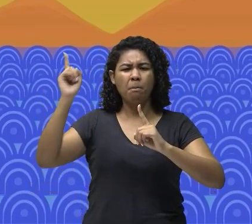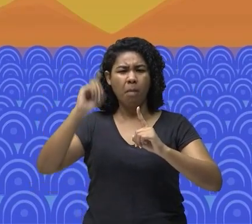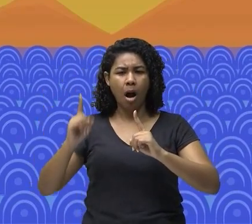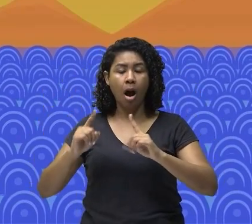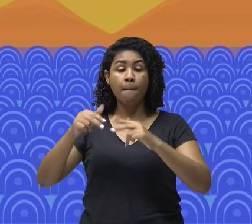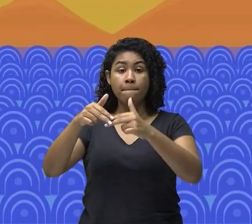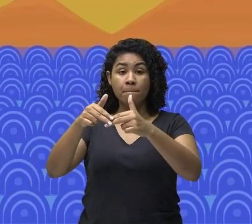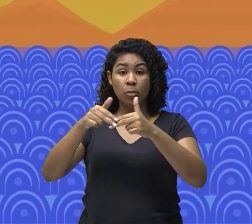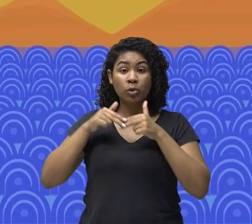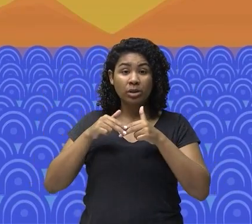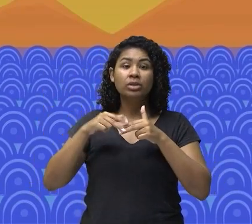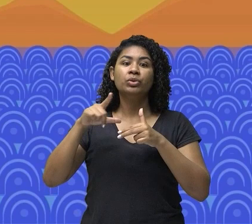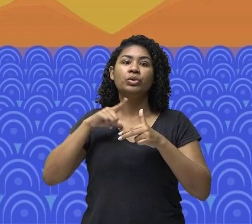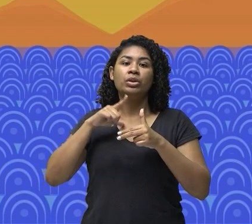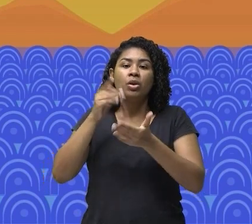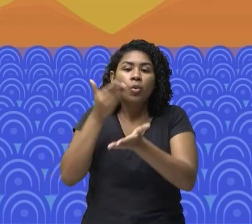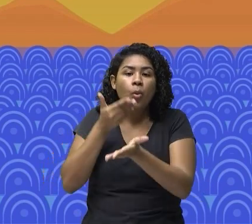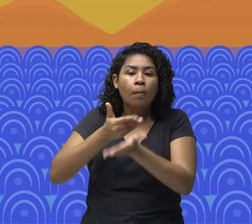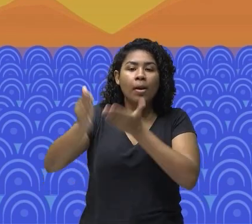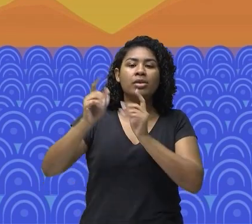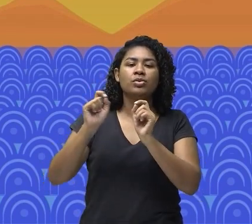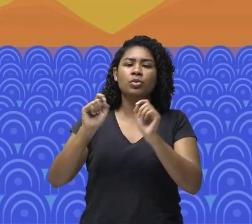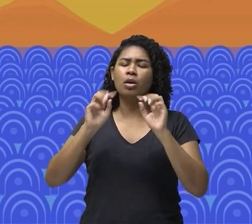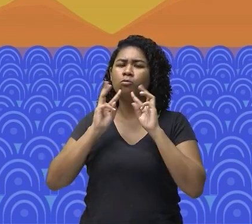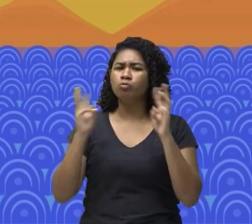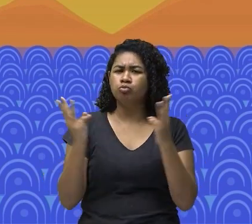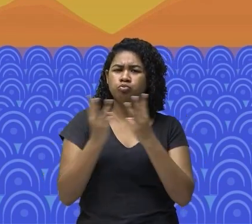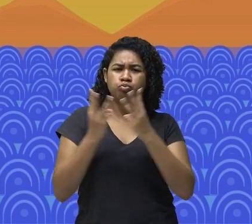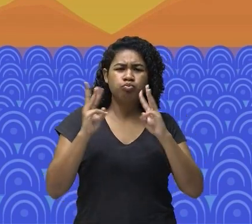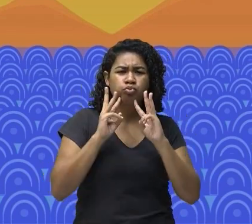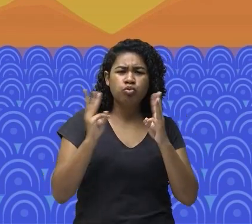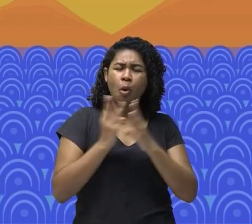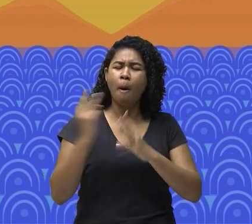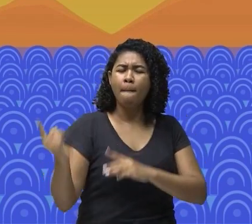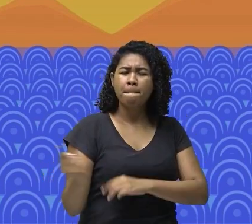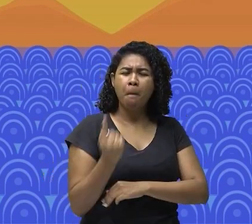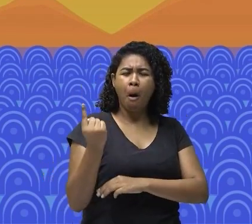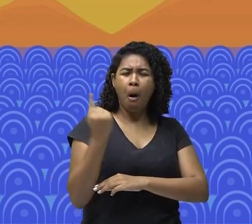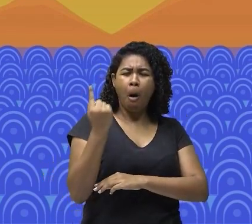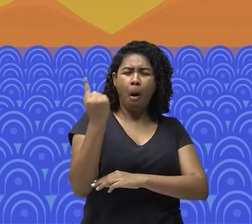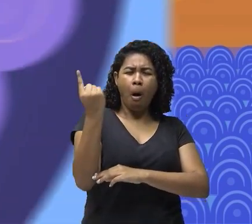atmosférica diminui e começa a atrair massas de ar para partes mais altas do céu.